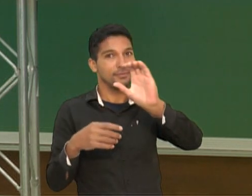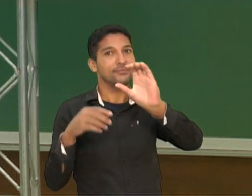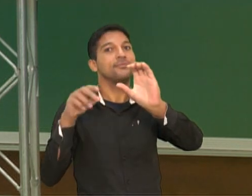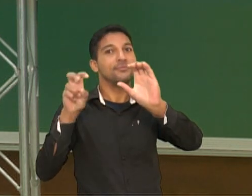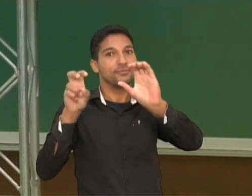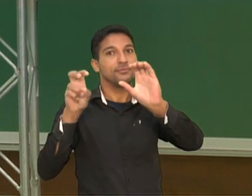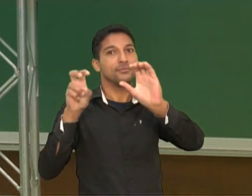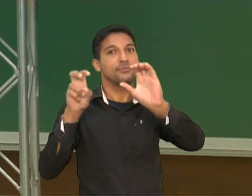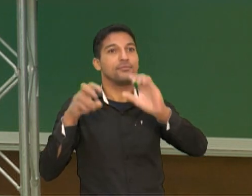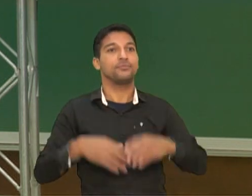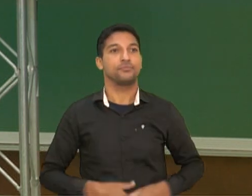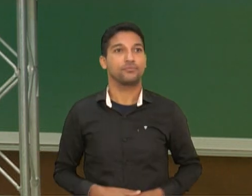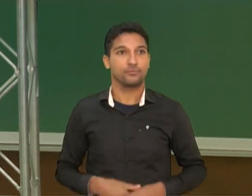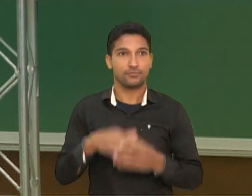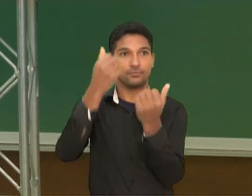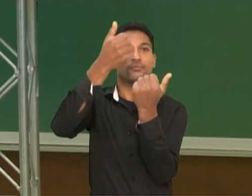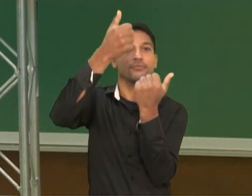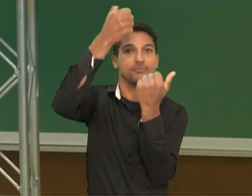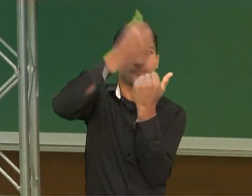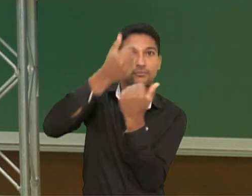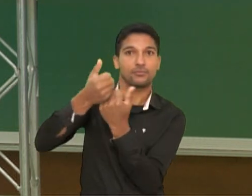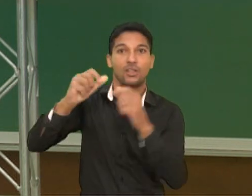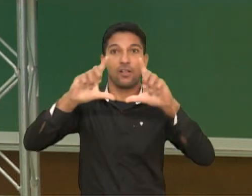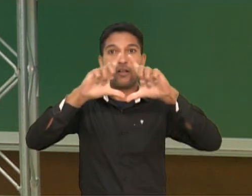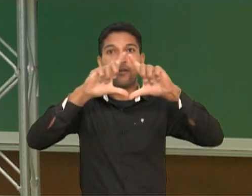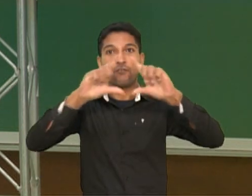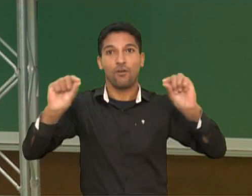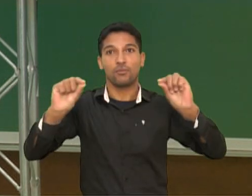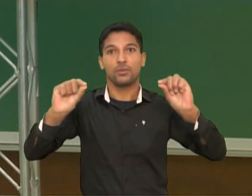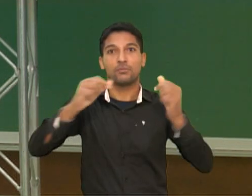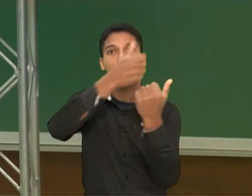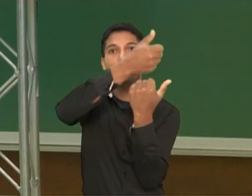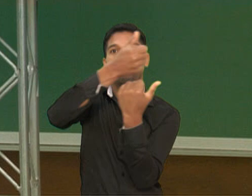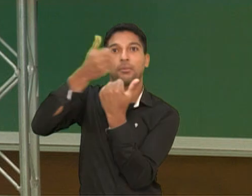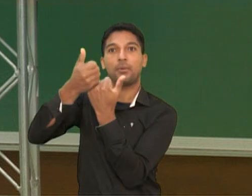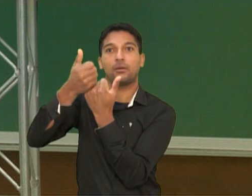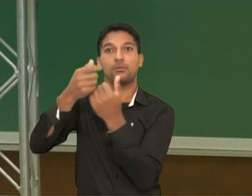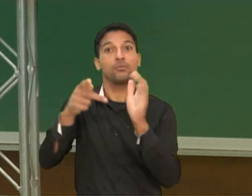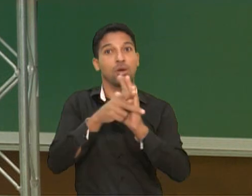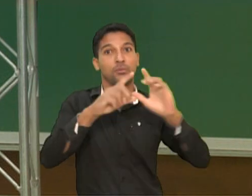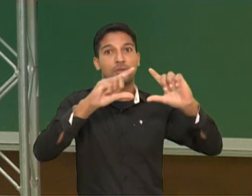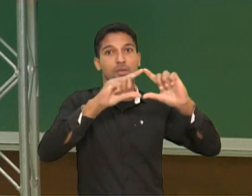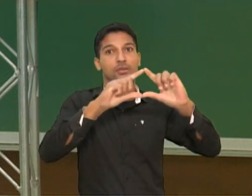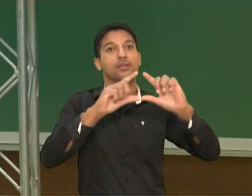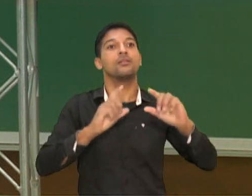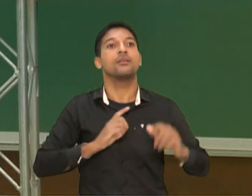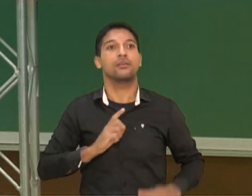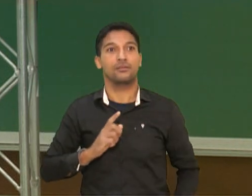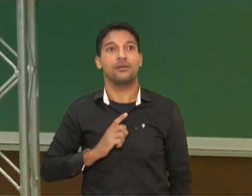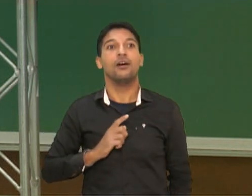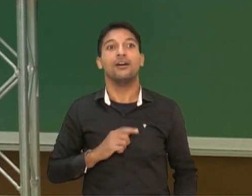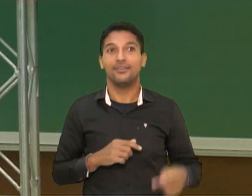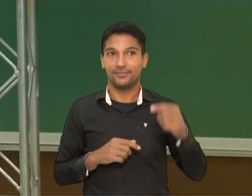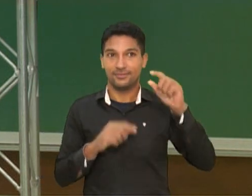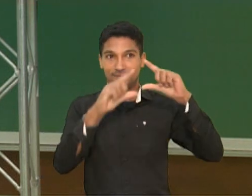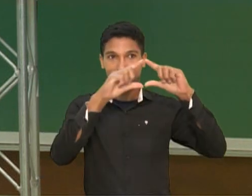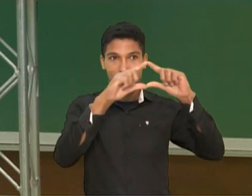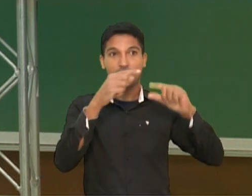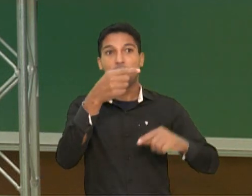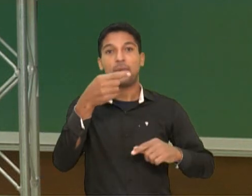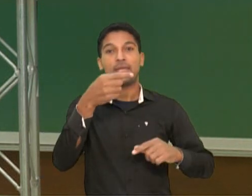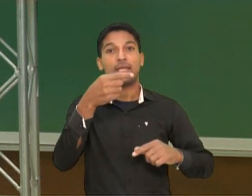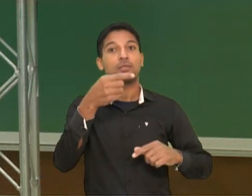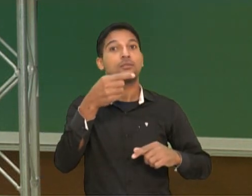substituindo na fórmula do cálculo do delta, eu vou ter menos 4 ao quadrado, não esquece então que todo número